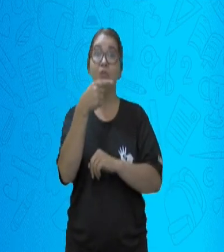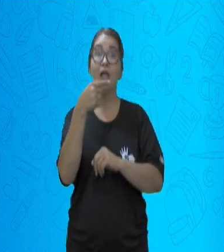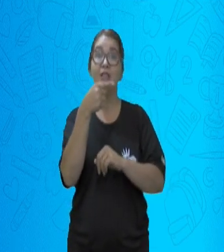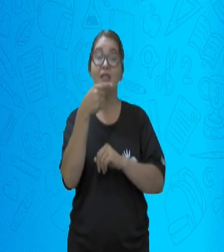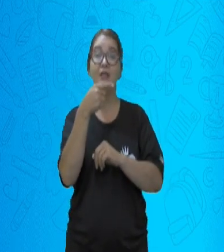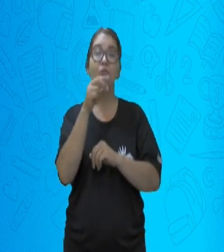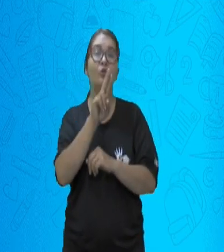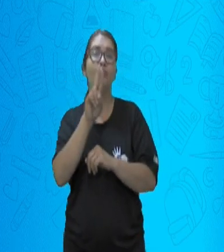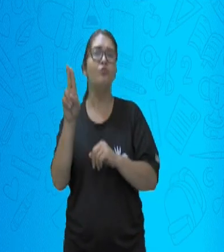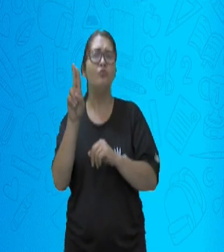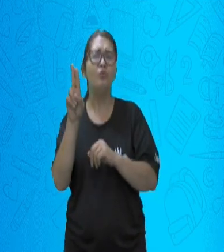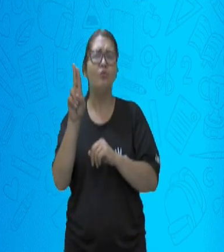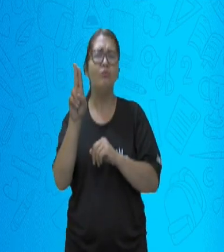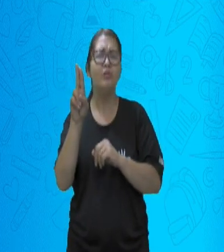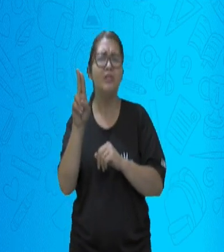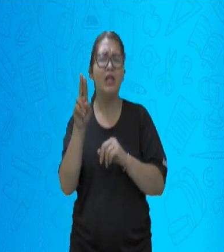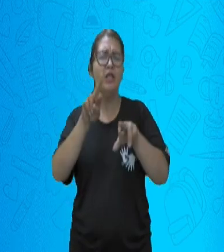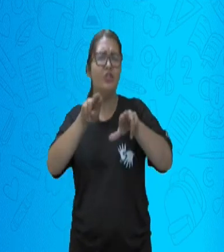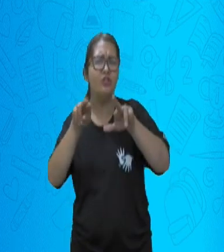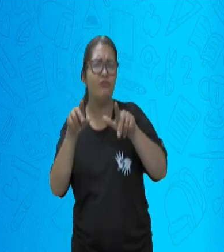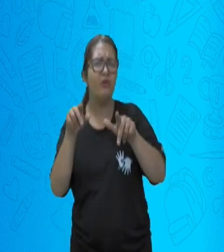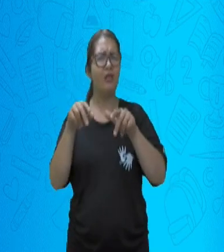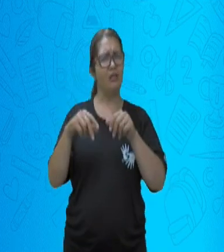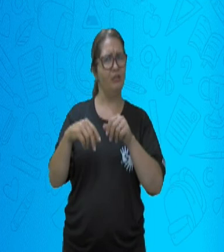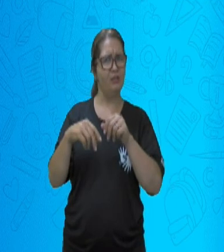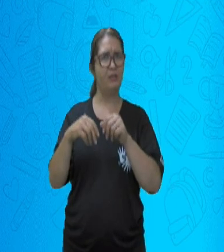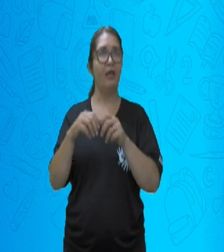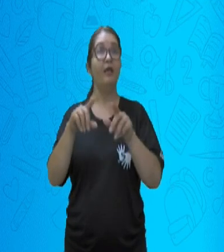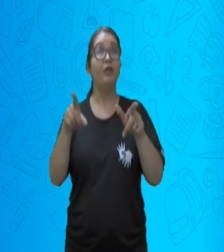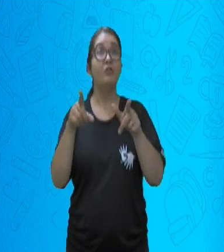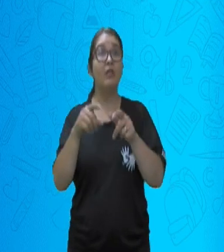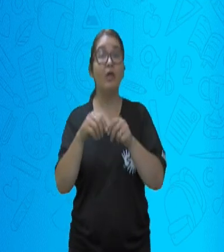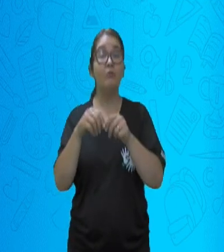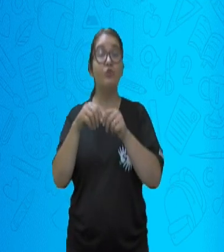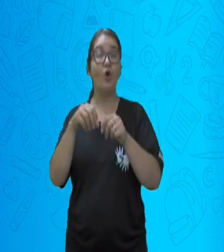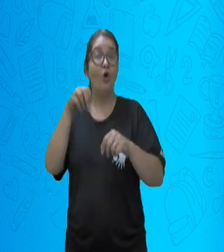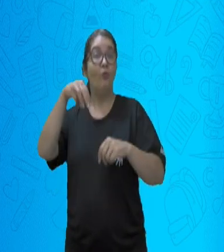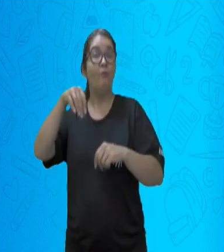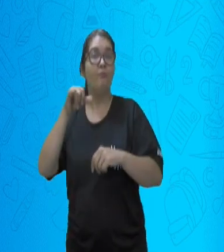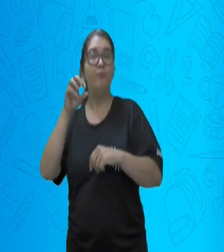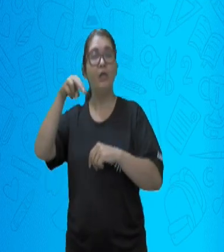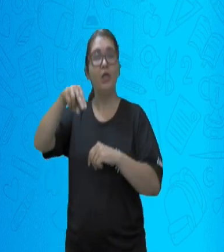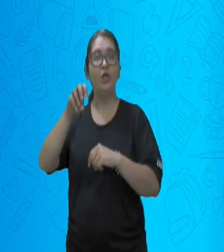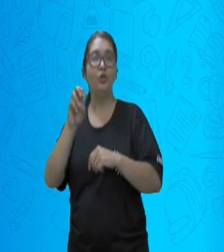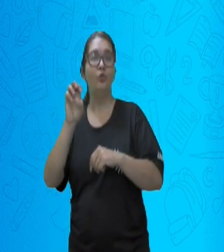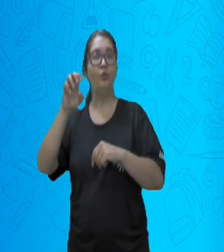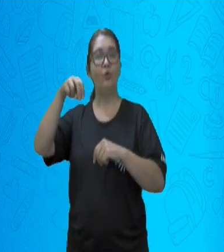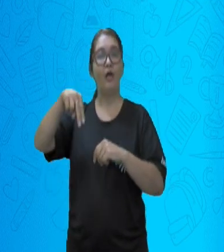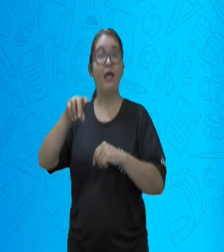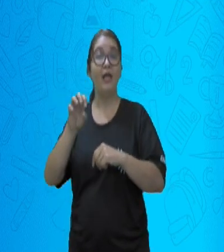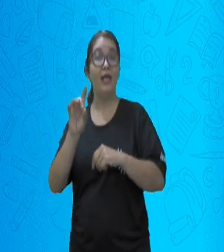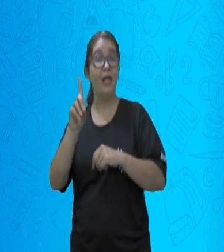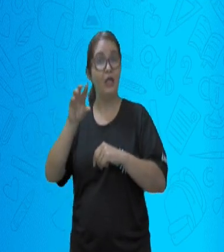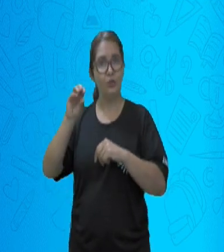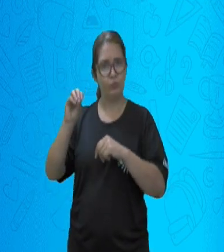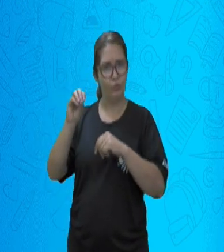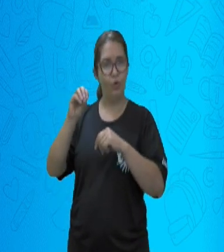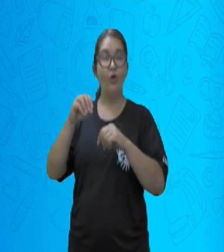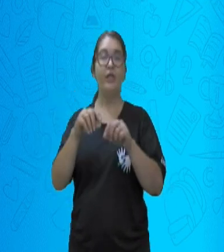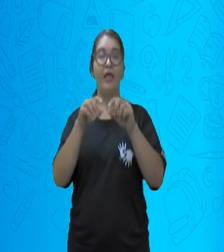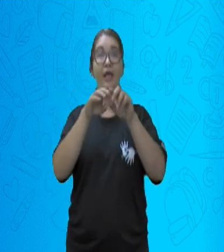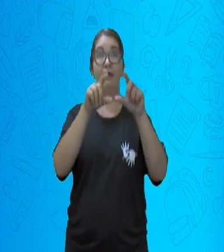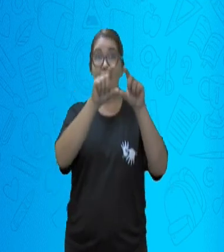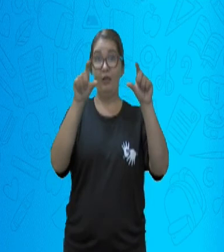nomes diferentes do nome da soma, não é mesmo? A gente tem o minuendo, o subtraendo